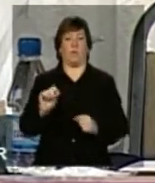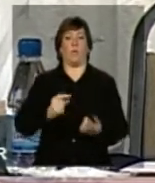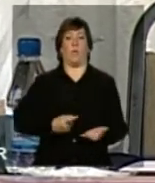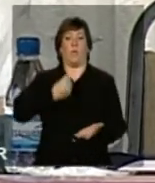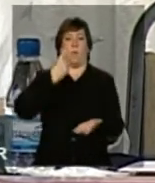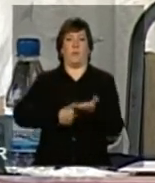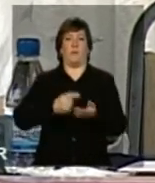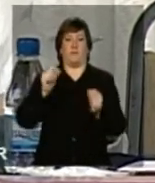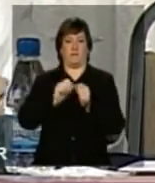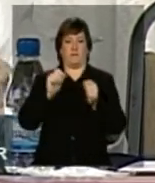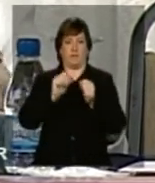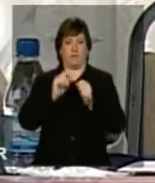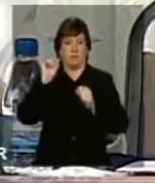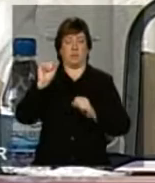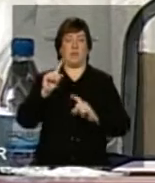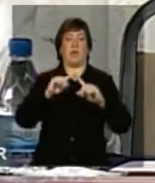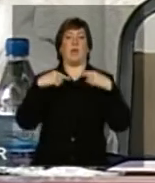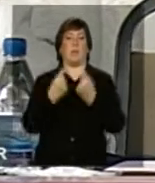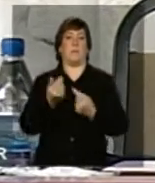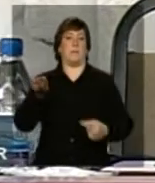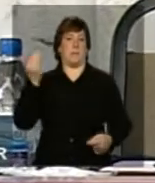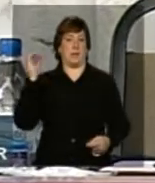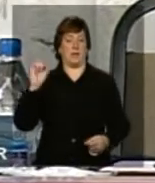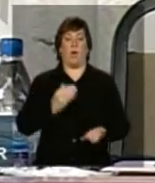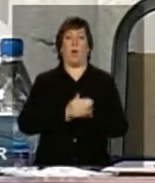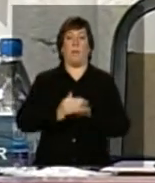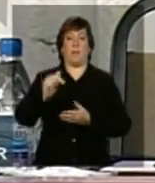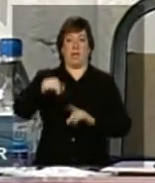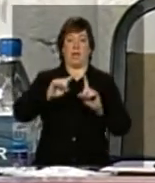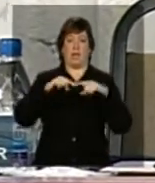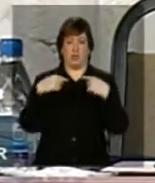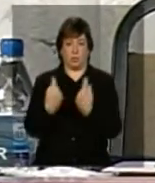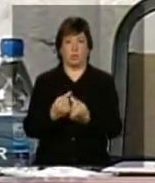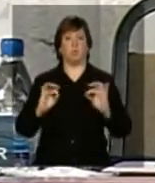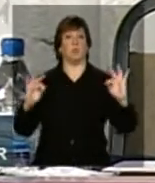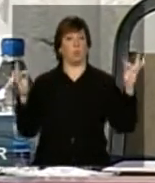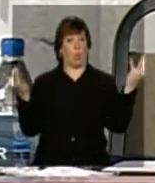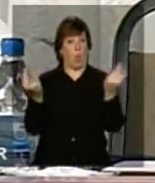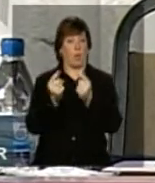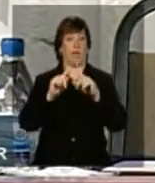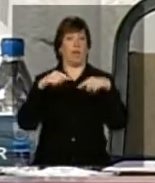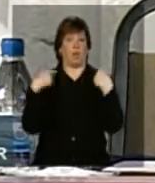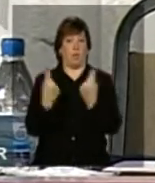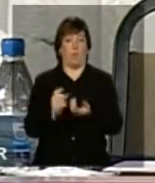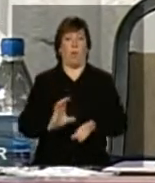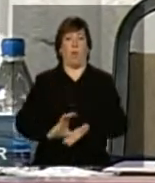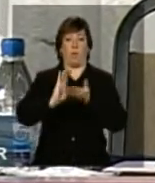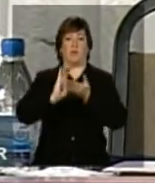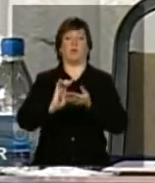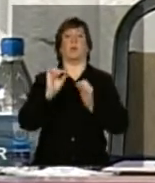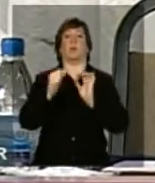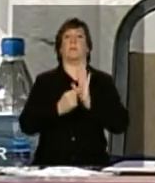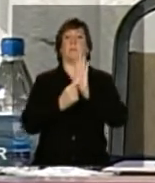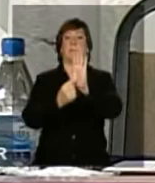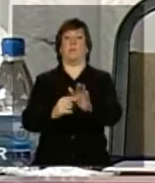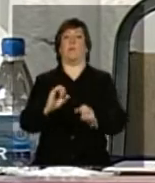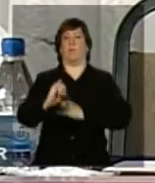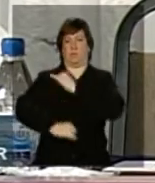passada, de que a partir desta reunião, todas as reuniões do Conselho serão transmitidas